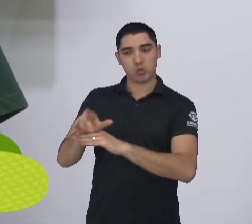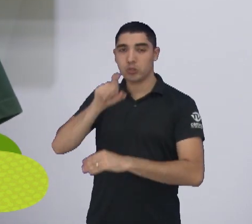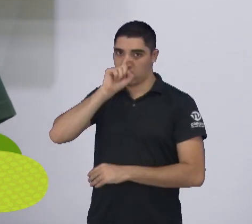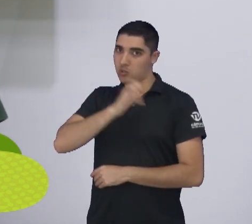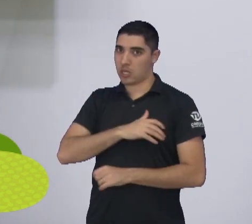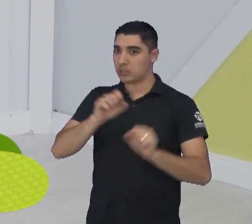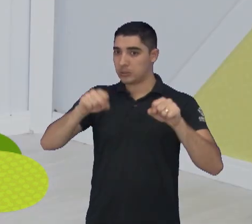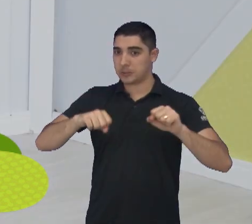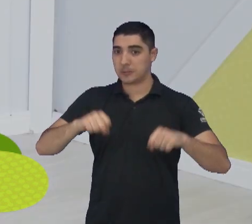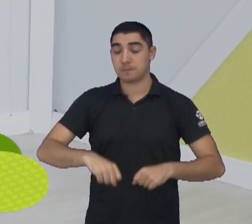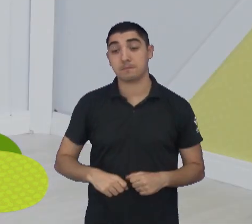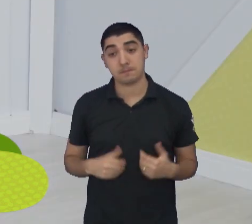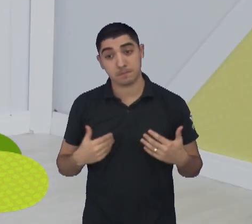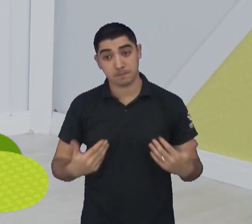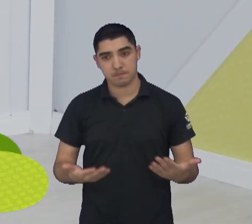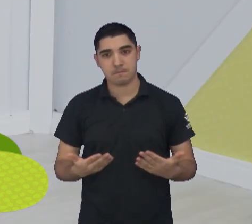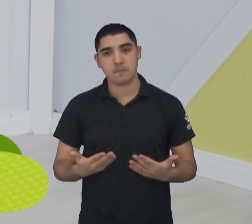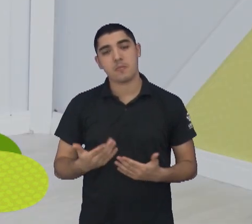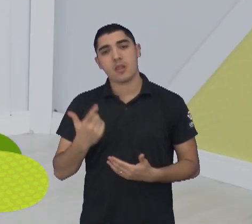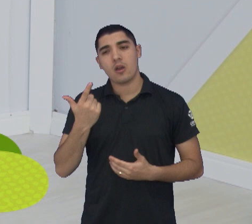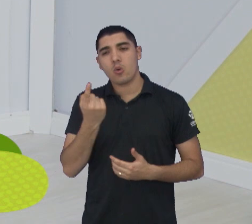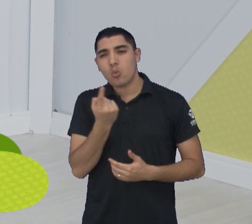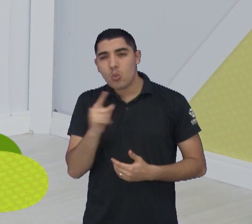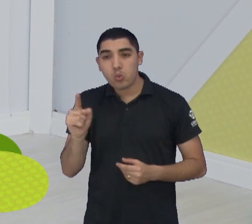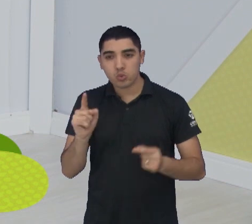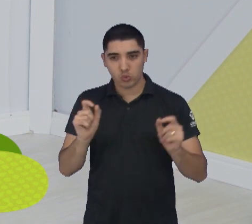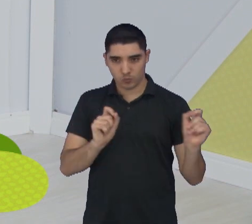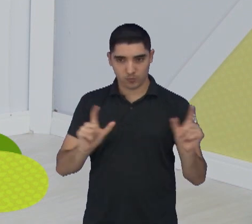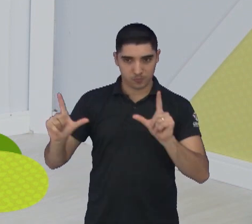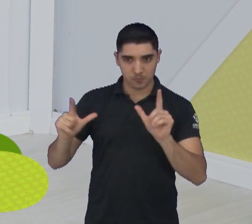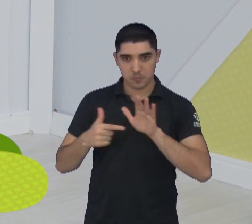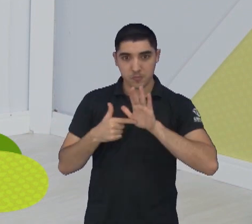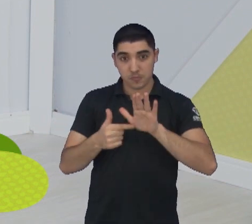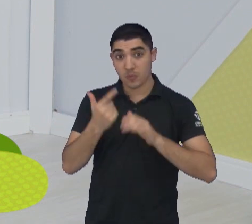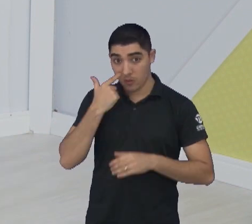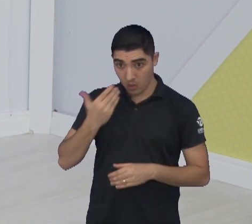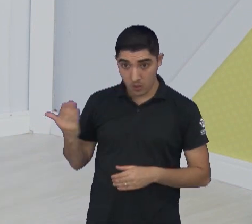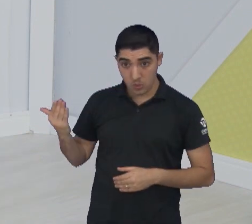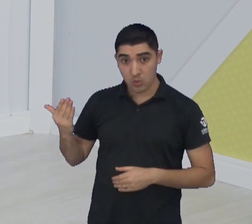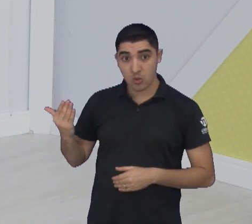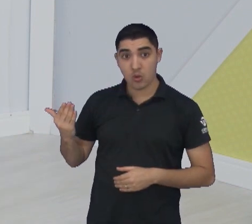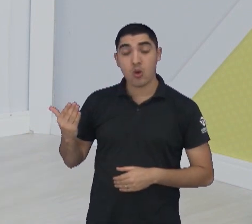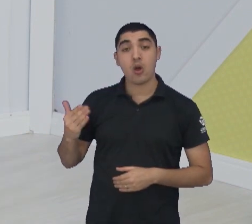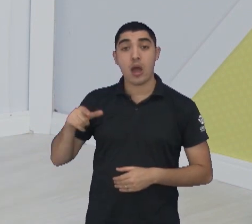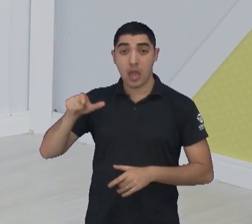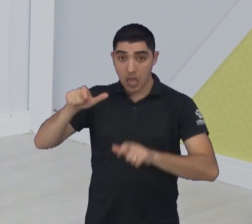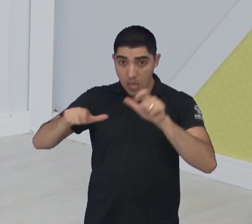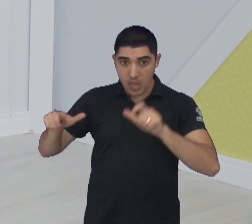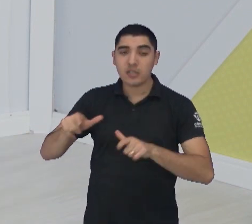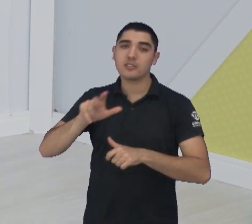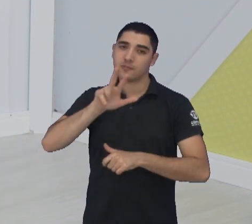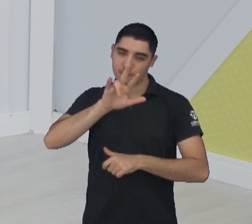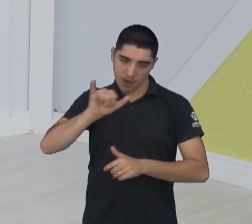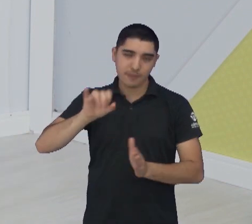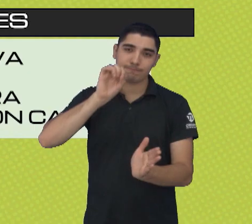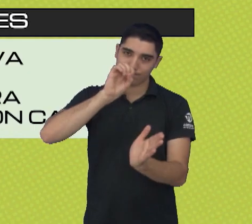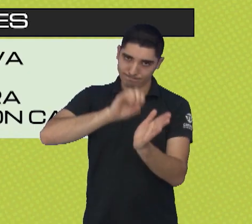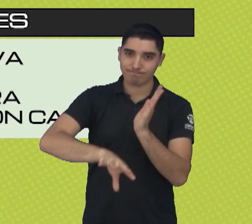do São José. Pois é. Coloca a última tabela pra gente, Matheus, por gentileza, que aí são jogadores que provavelmente não vão ficar,